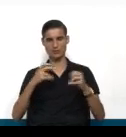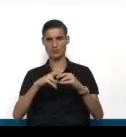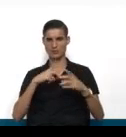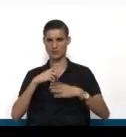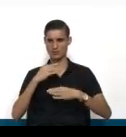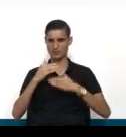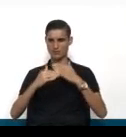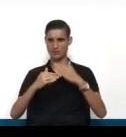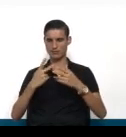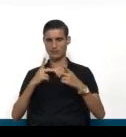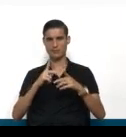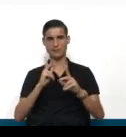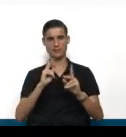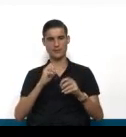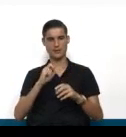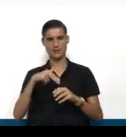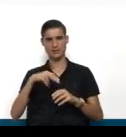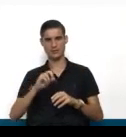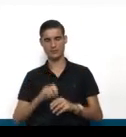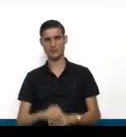de parâmetro essa função seno.